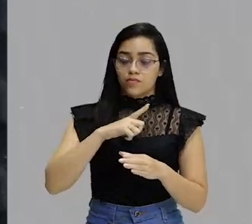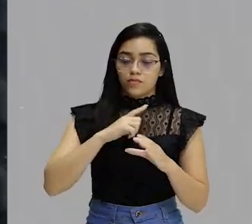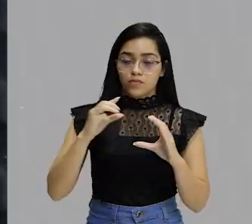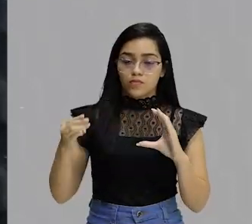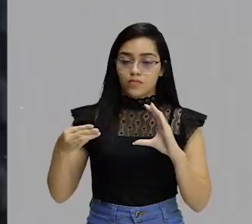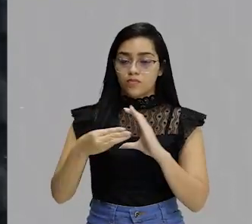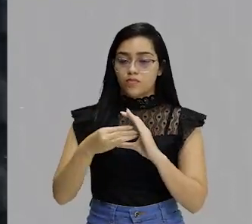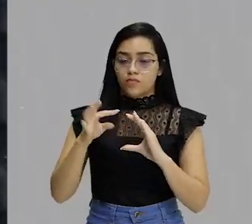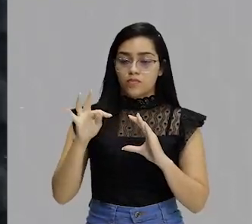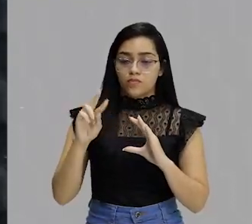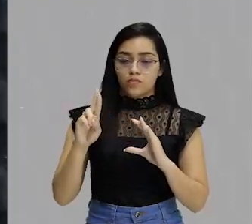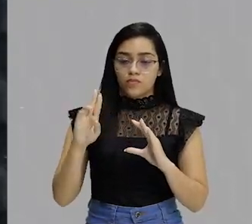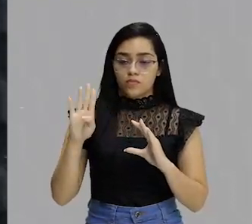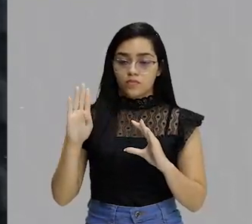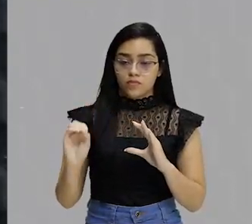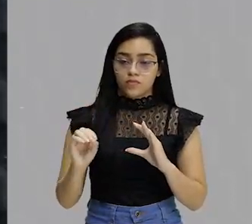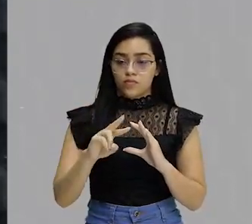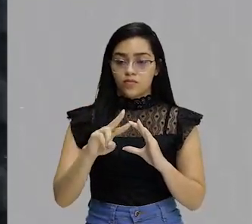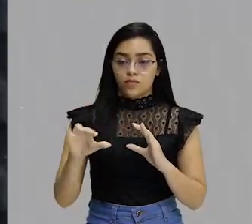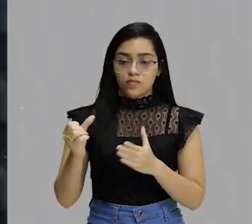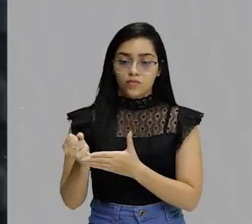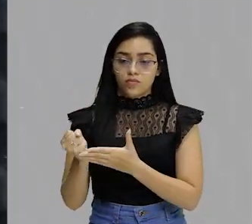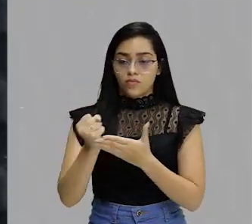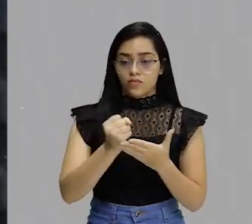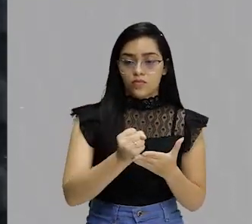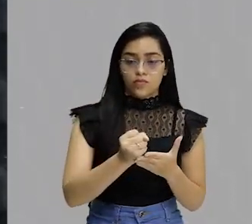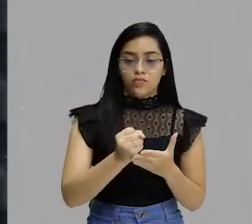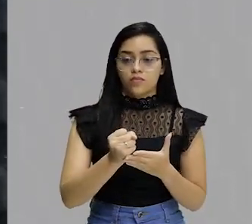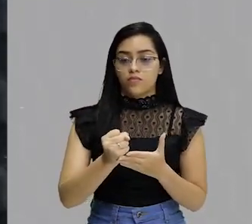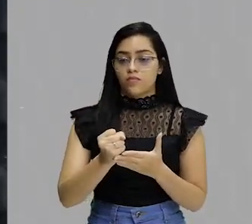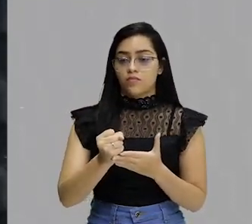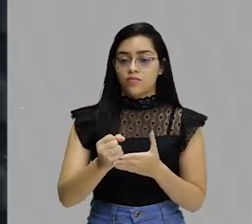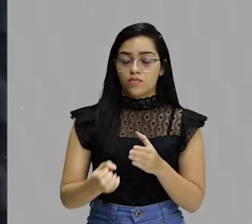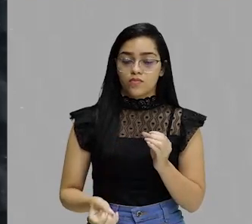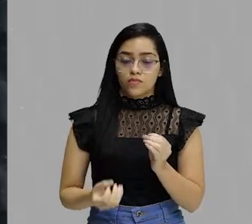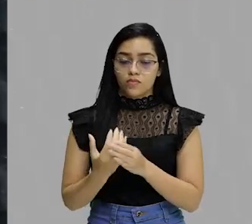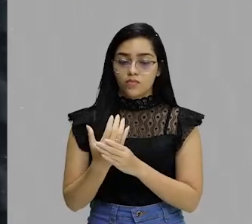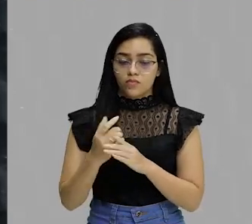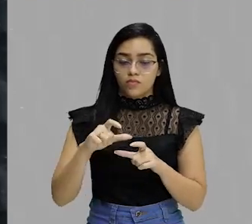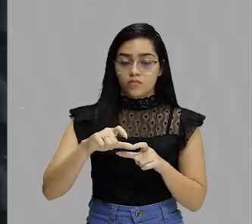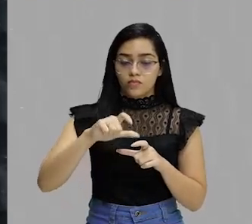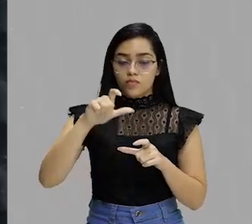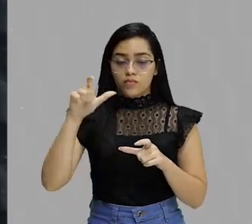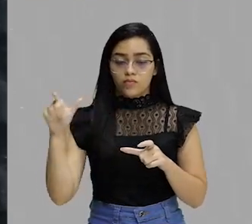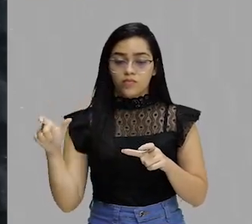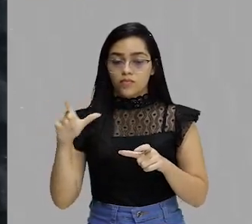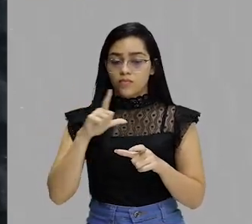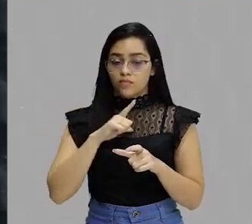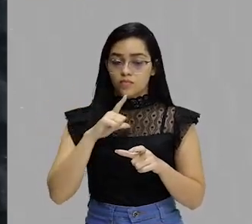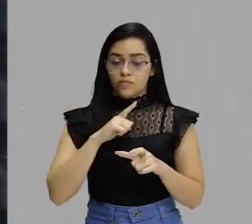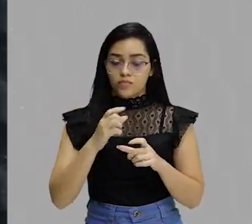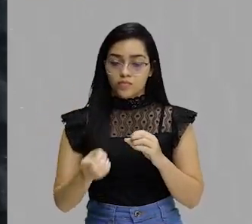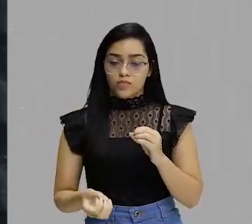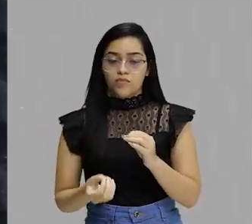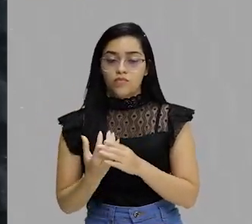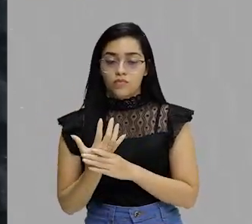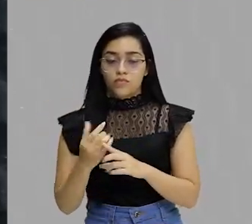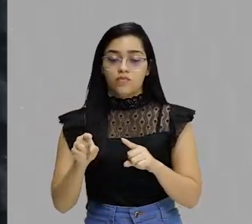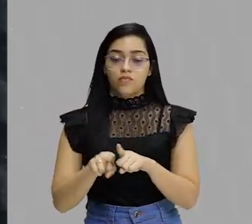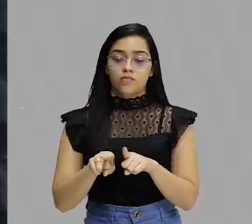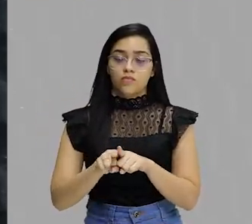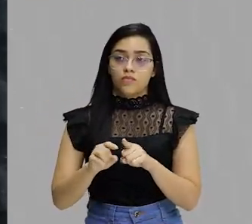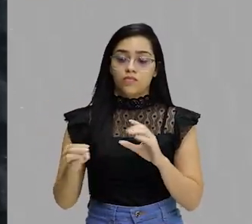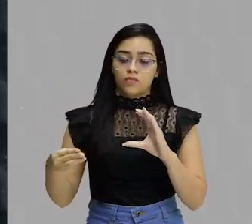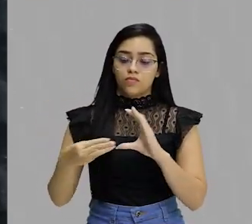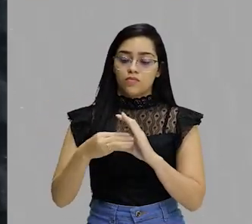célula tubo, que vai ajudar na formação do tubo polínico, pela célula geradora e pelas